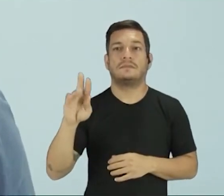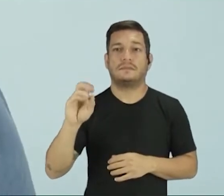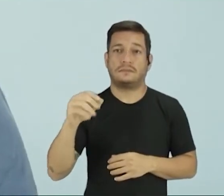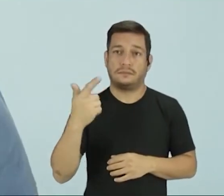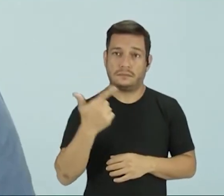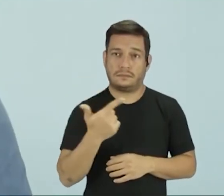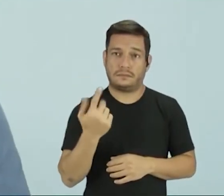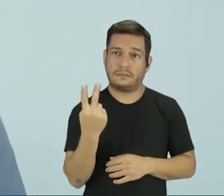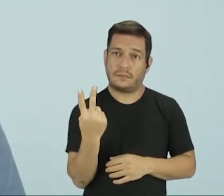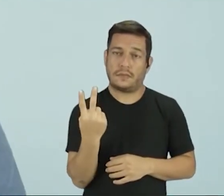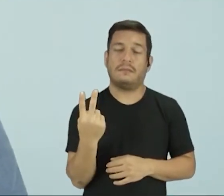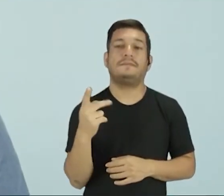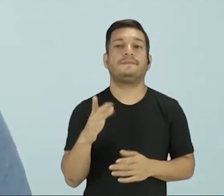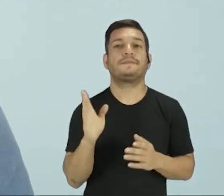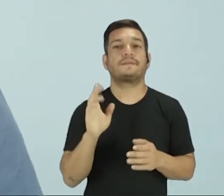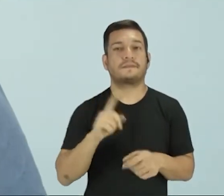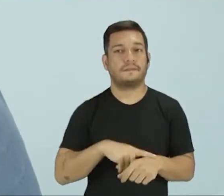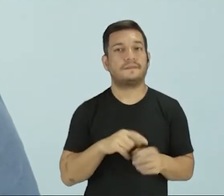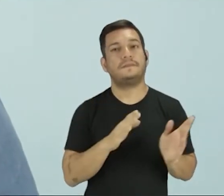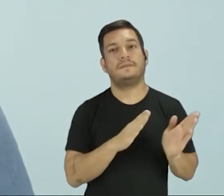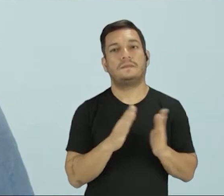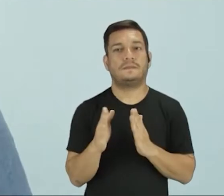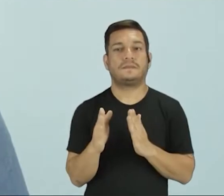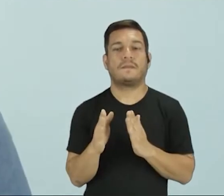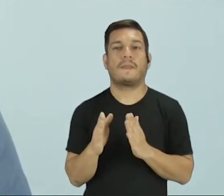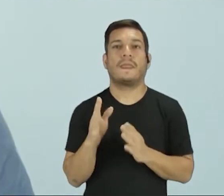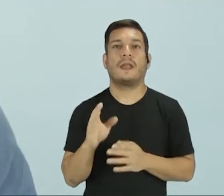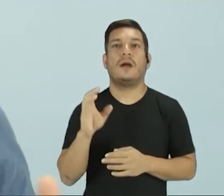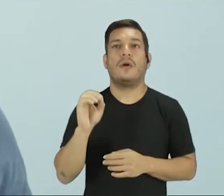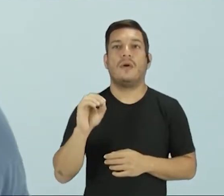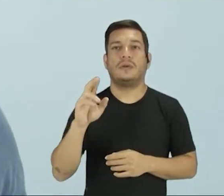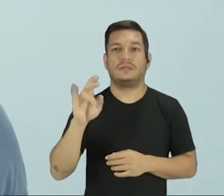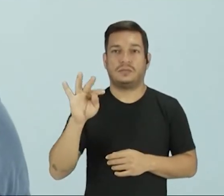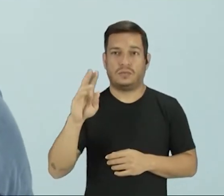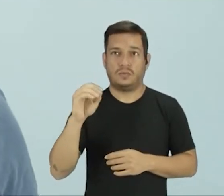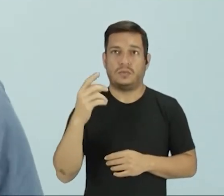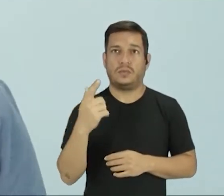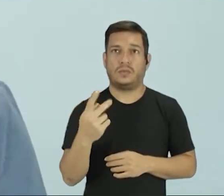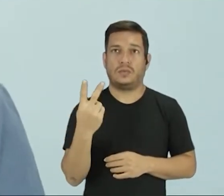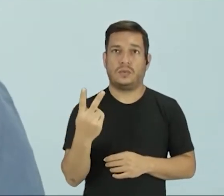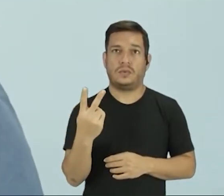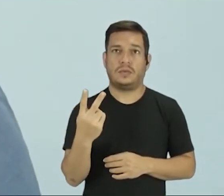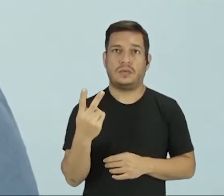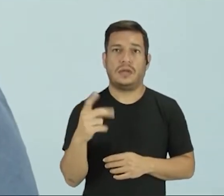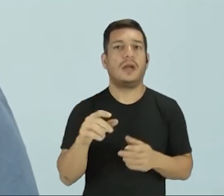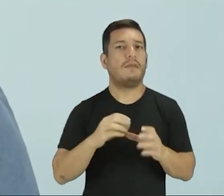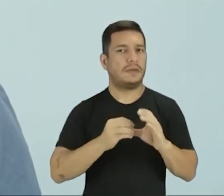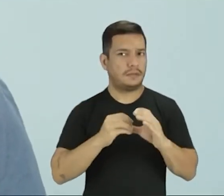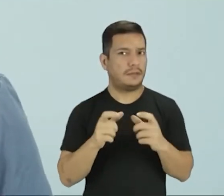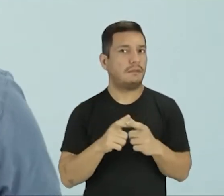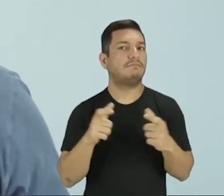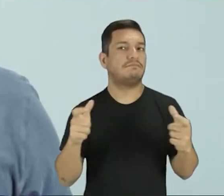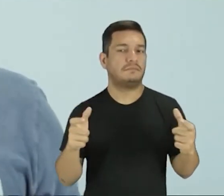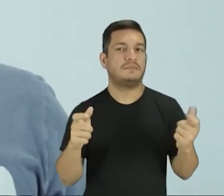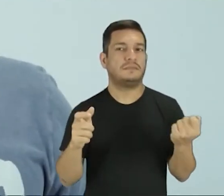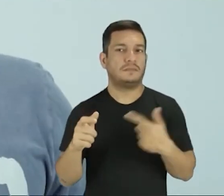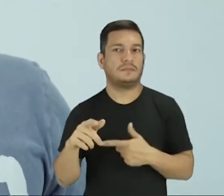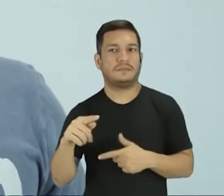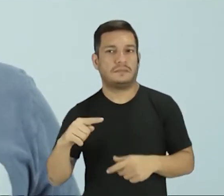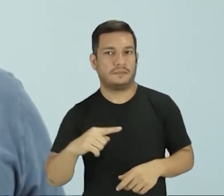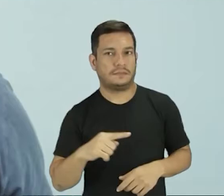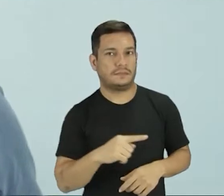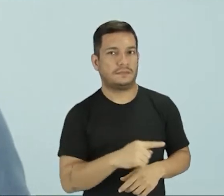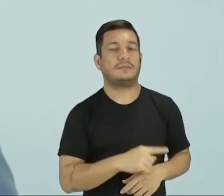tá? Durante esse processo, o oócito ele é uma célula muito grande, muito maior que o espermatozoide.